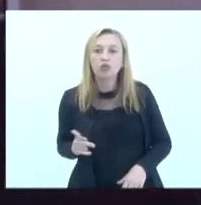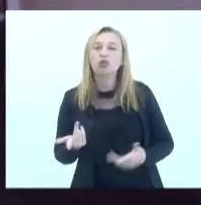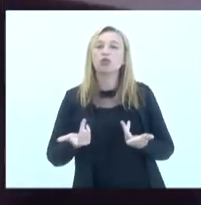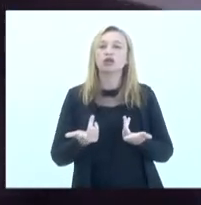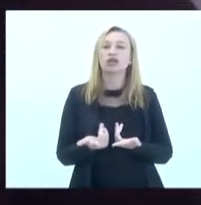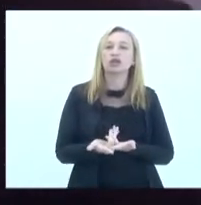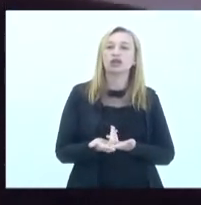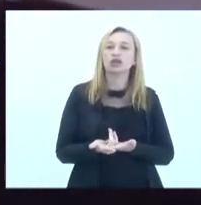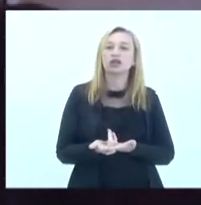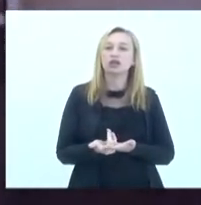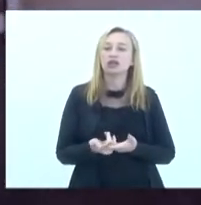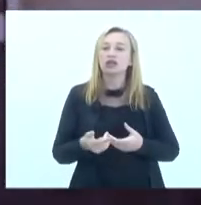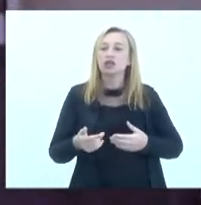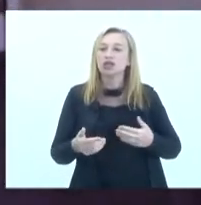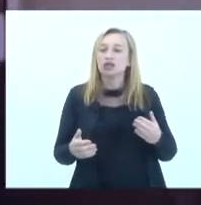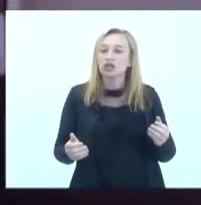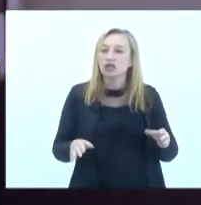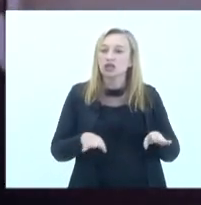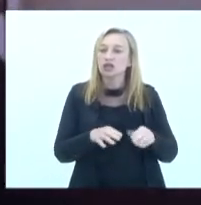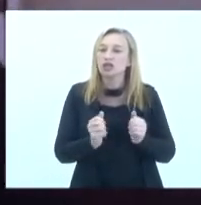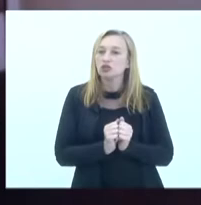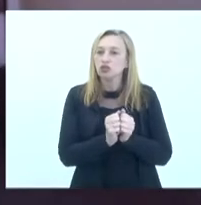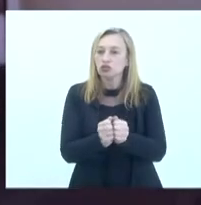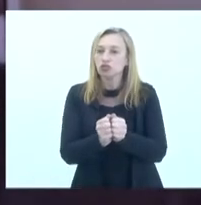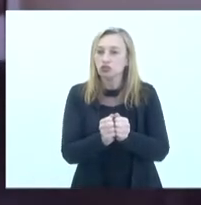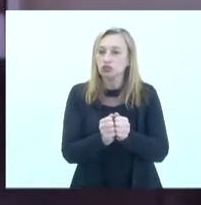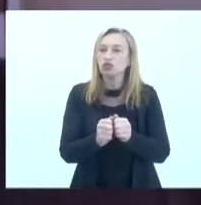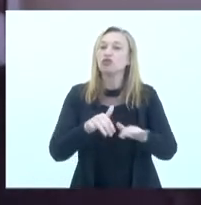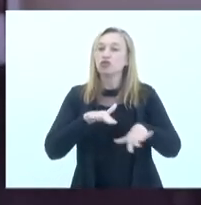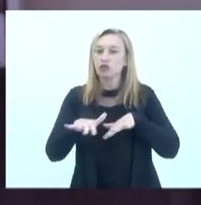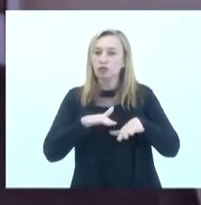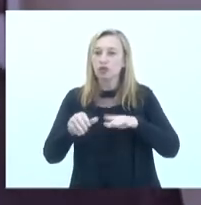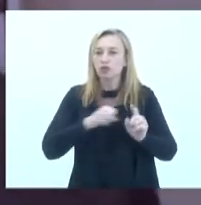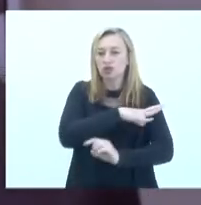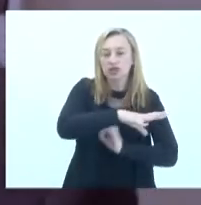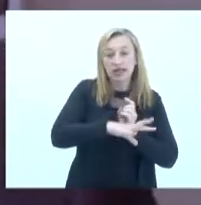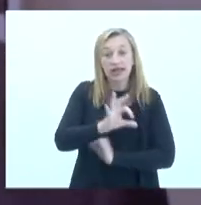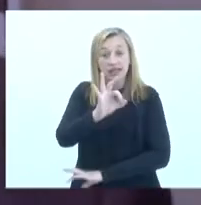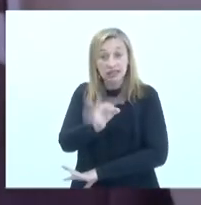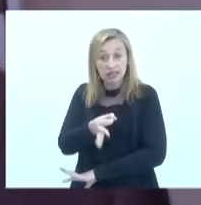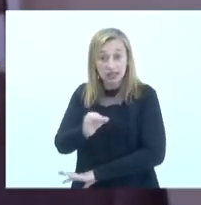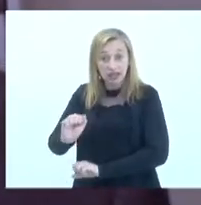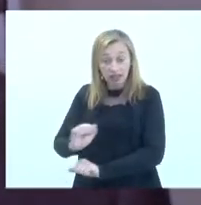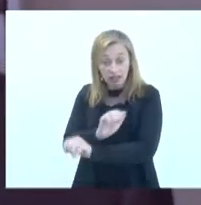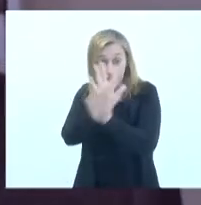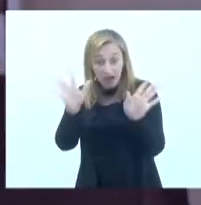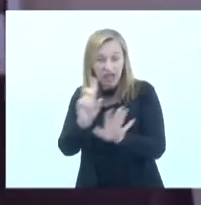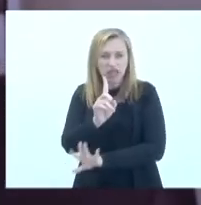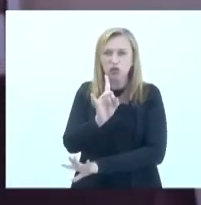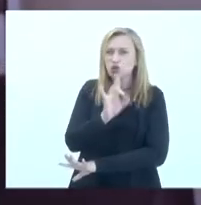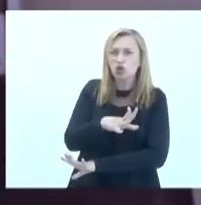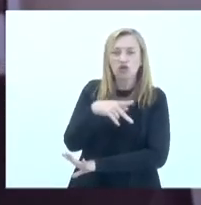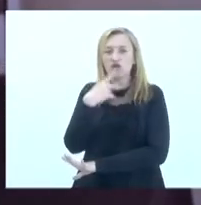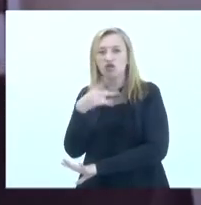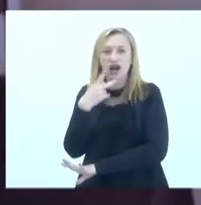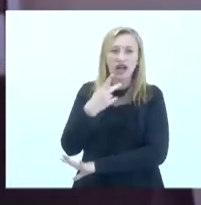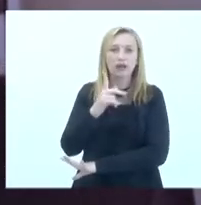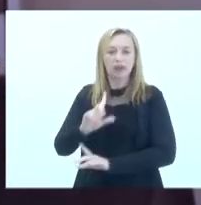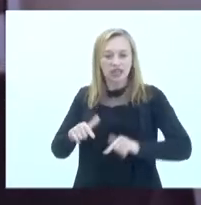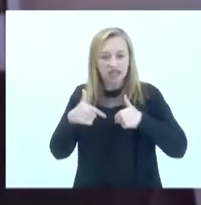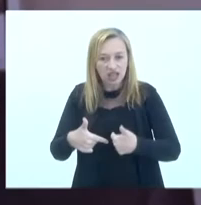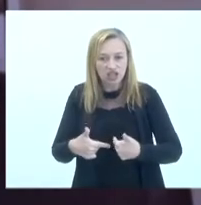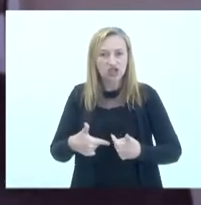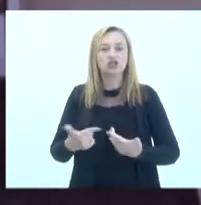ação de envolvimento social bastante clara, concreta, não apenas teórica, né? Existem ações concretas em